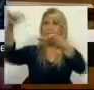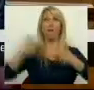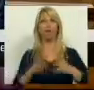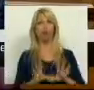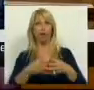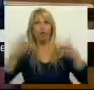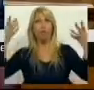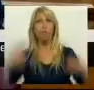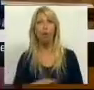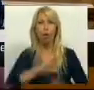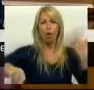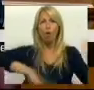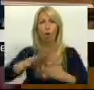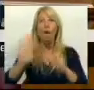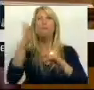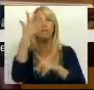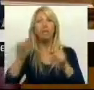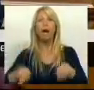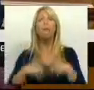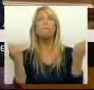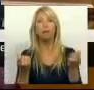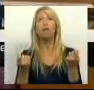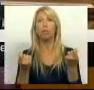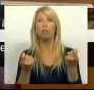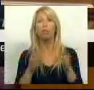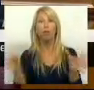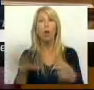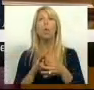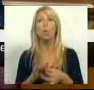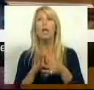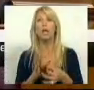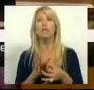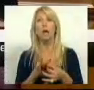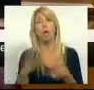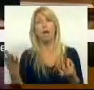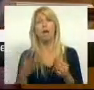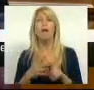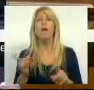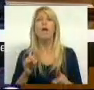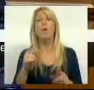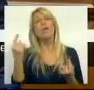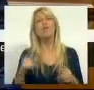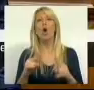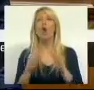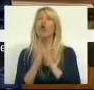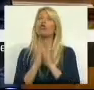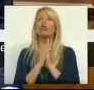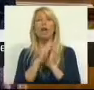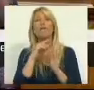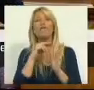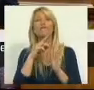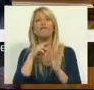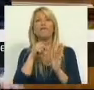reinar no principal partido da coligação. E o que nos vai valendo não é apenas a Nossa Senhora de Fátima, é também